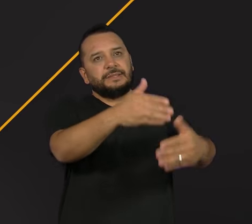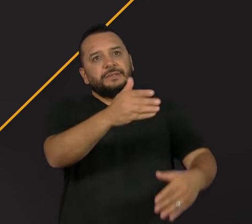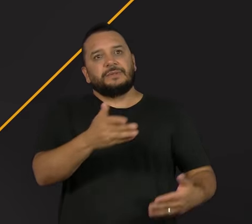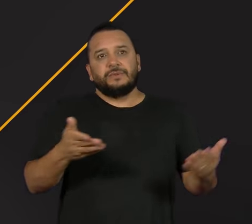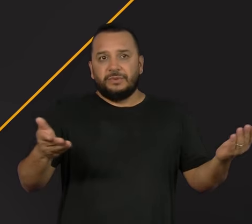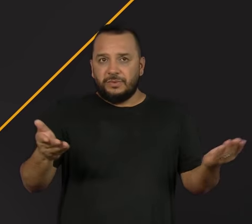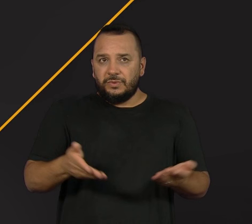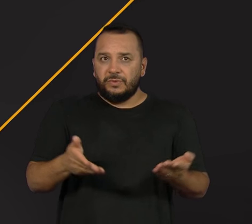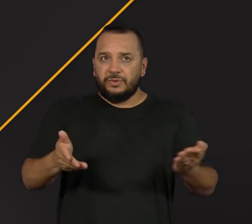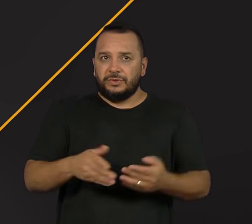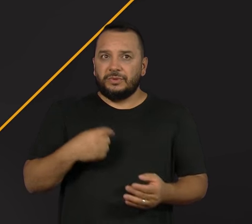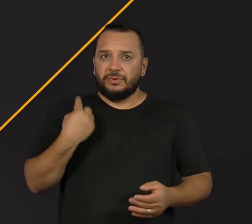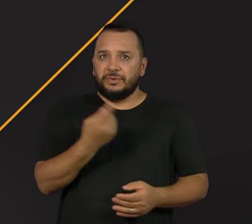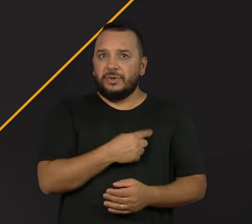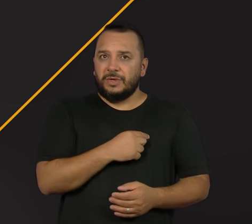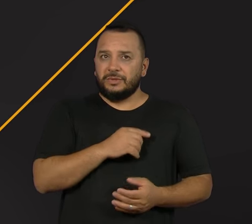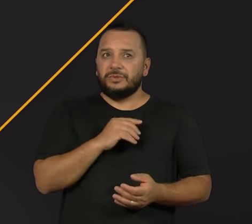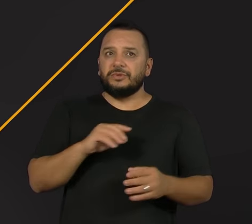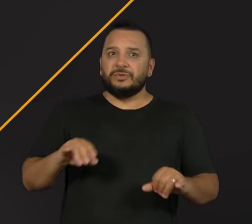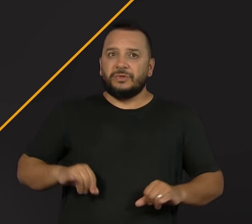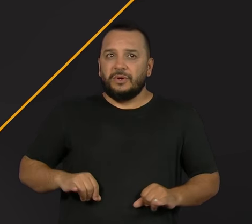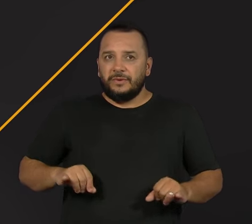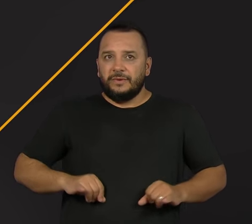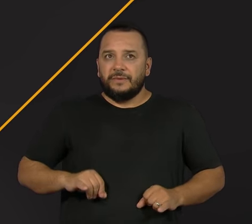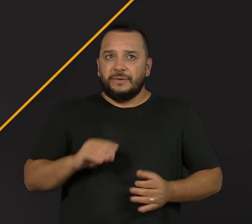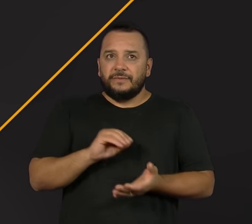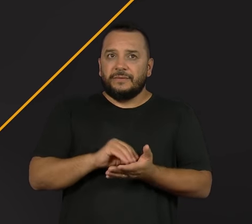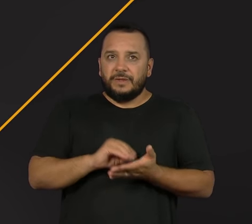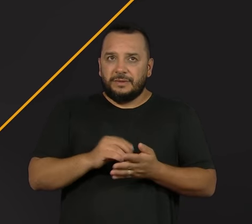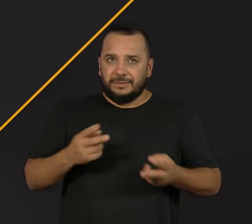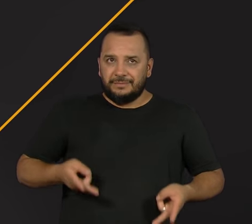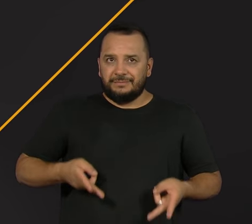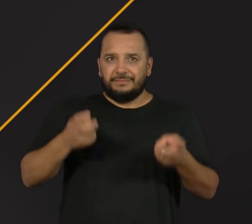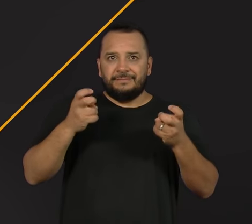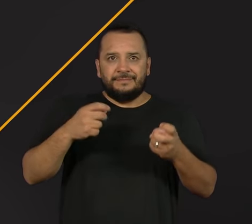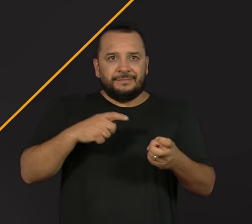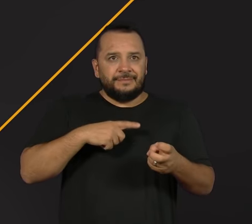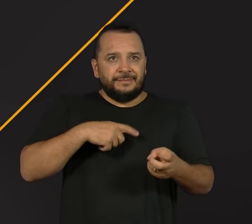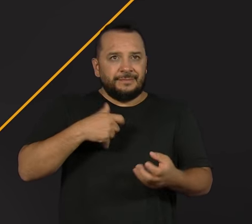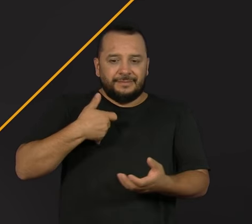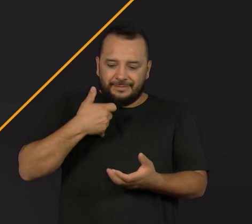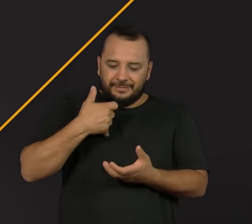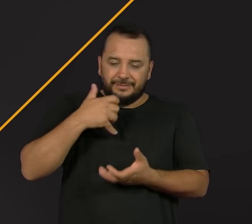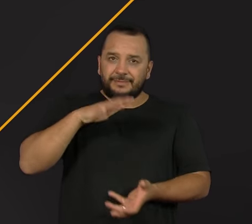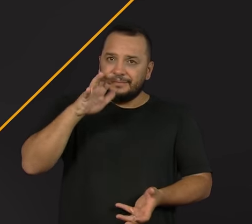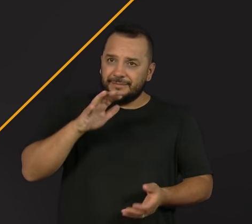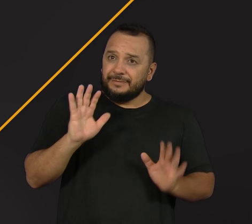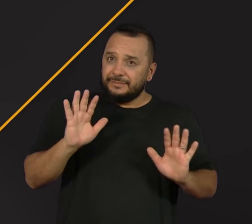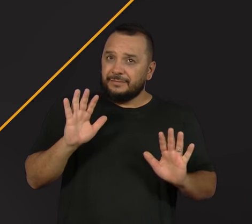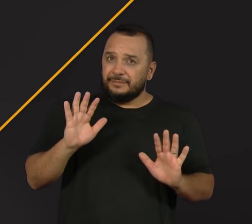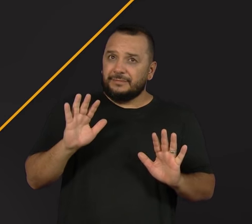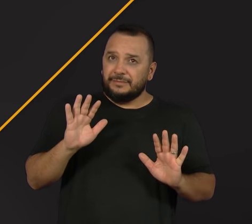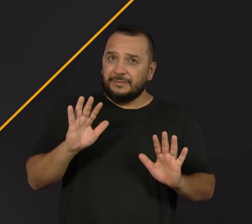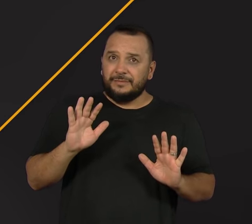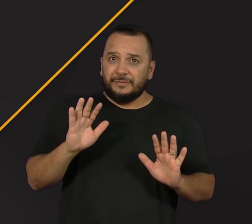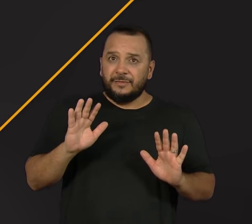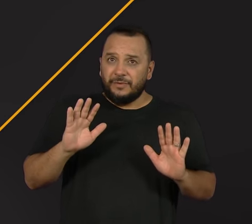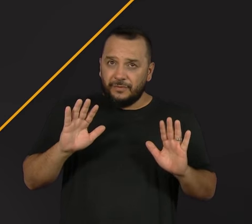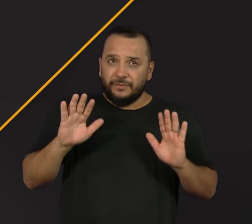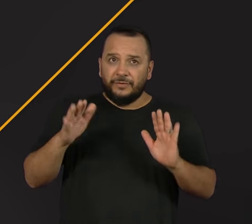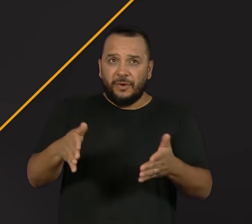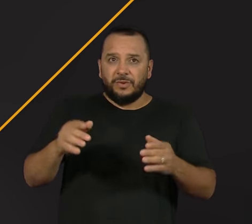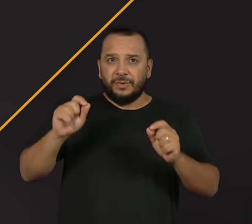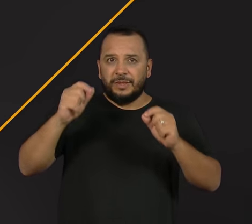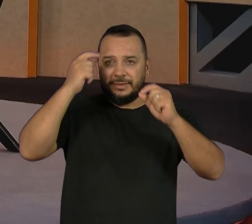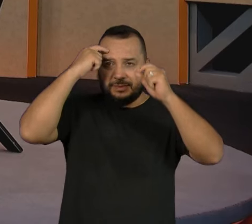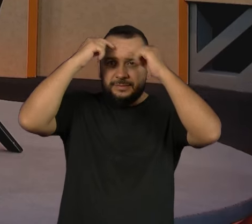essa falta de percepção. O envelhecimento está extremamente voltado para o